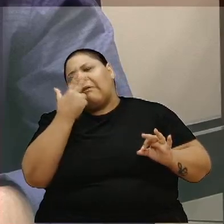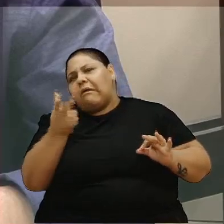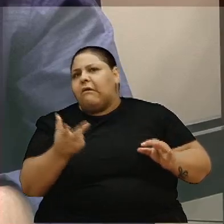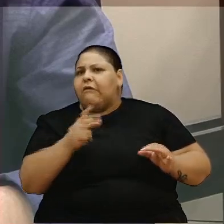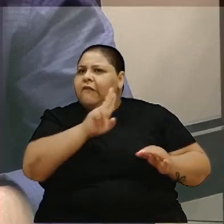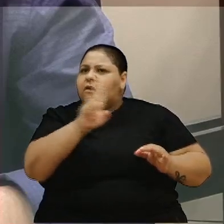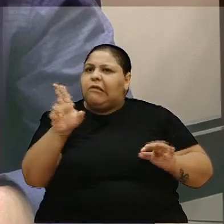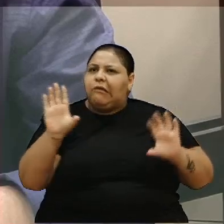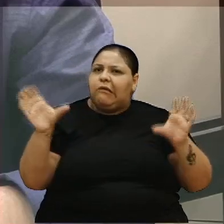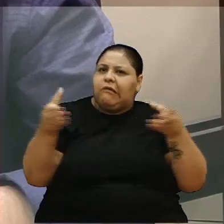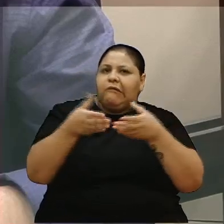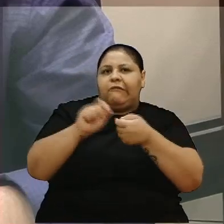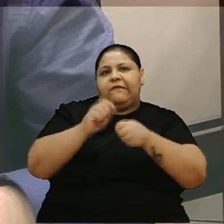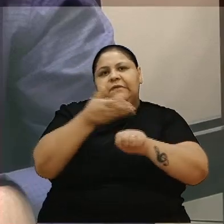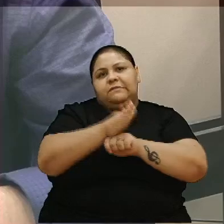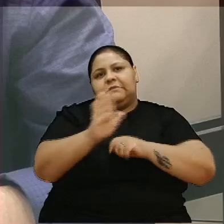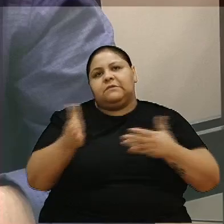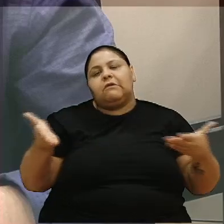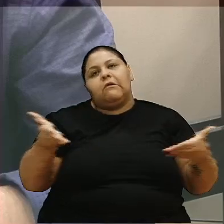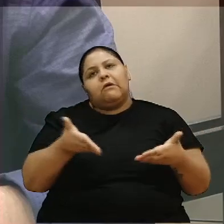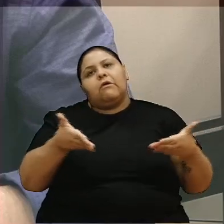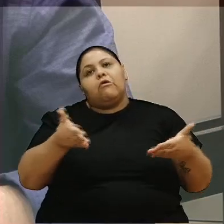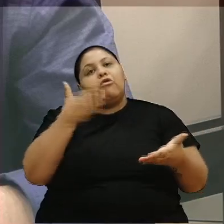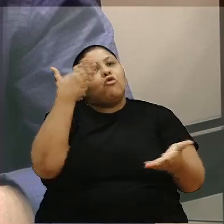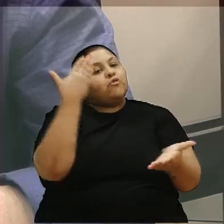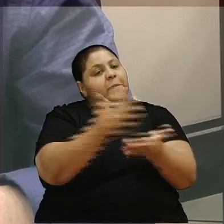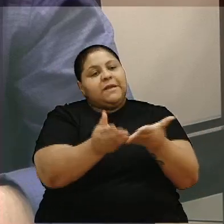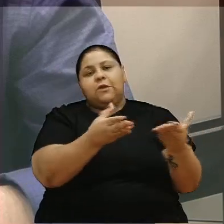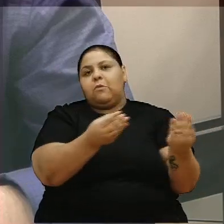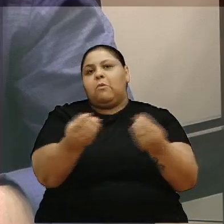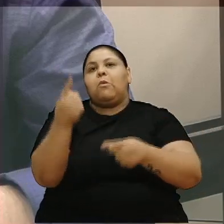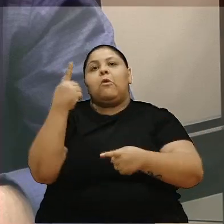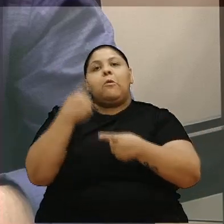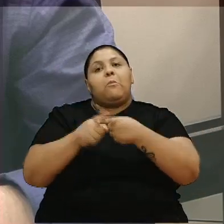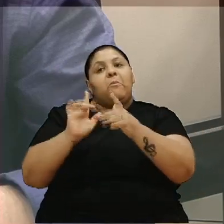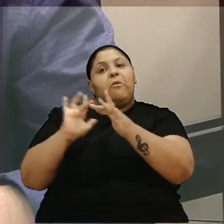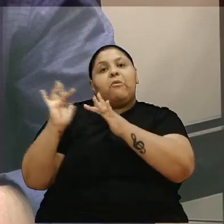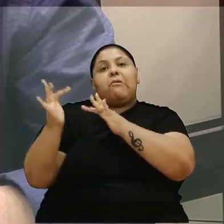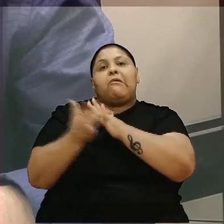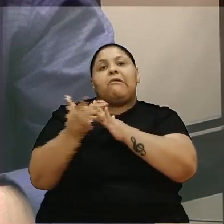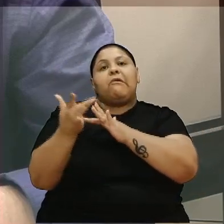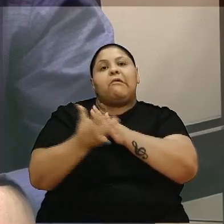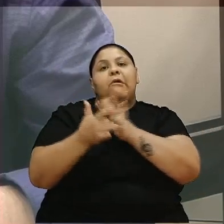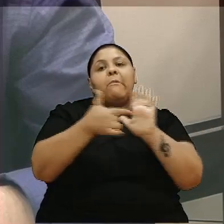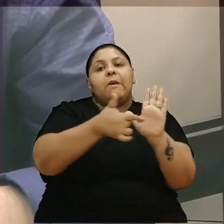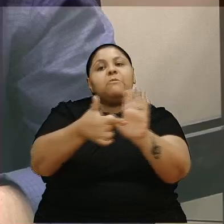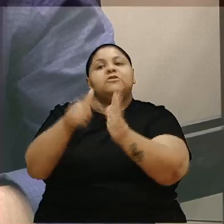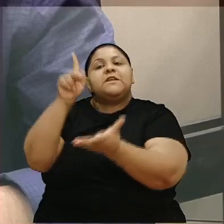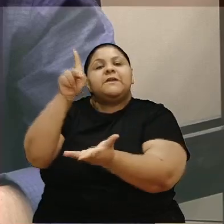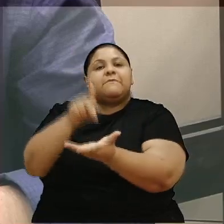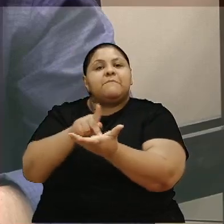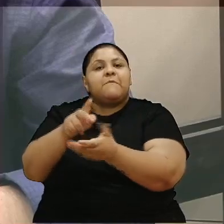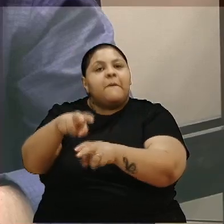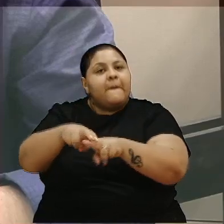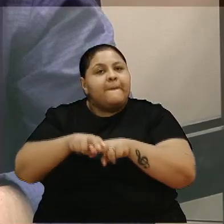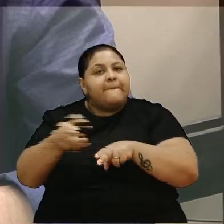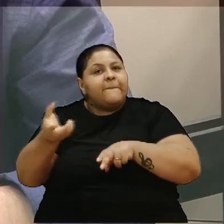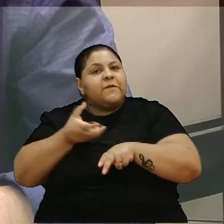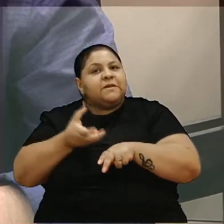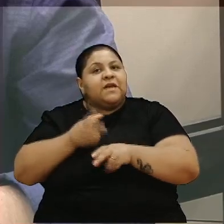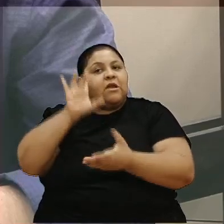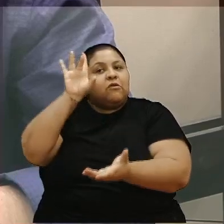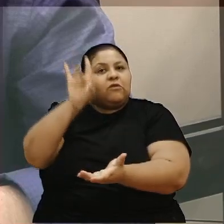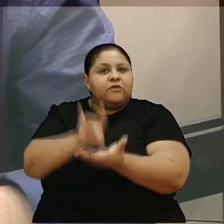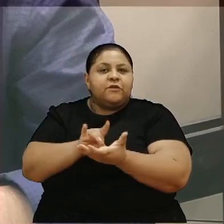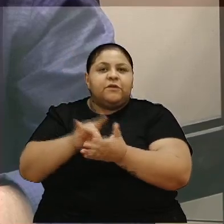mas é o que faz parte. Hoje eles estão perdendo muito, porque as redes sociais estão aí para desmentir eles. Por isso eles querem tanto a regulamentação